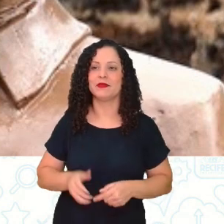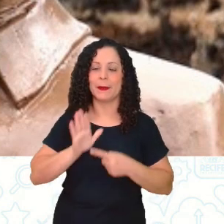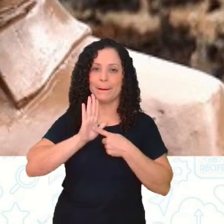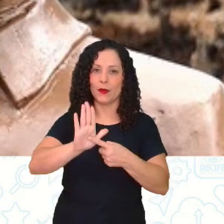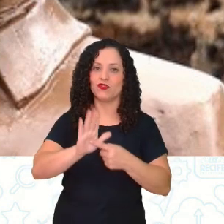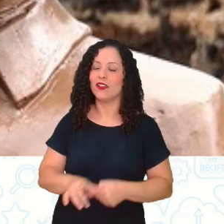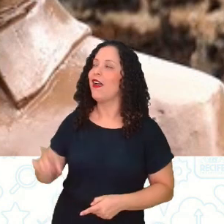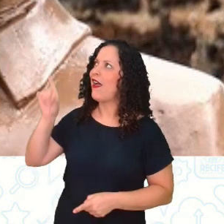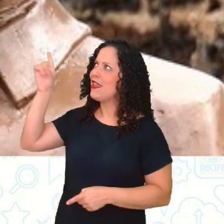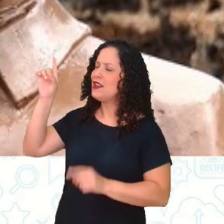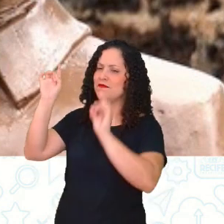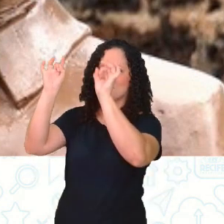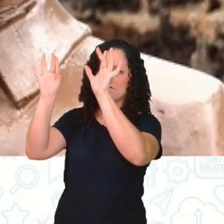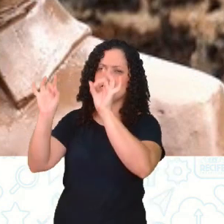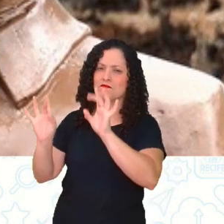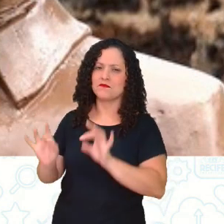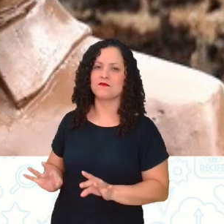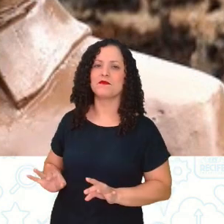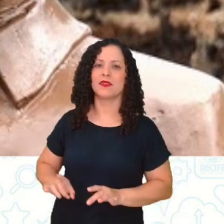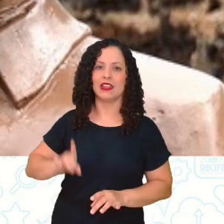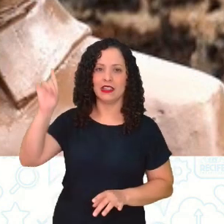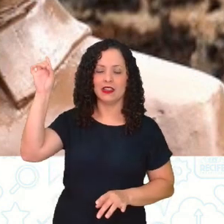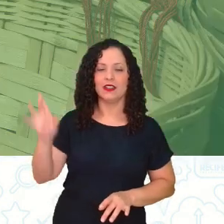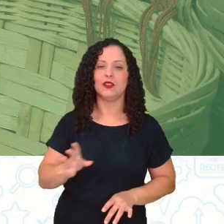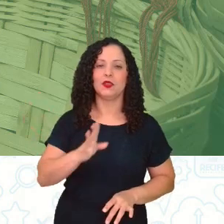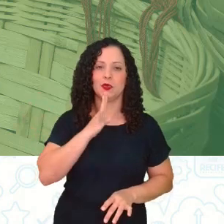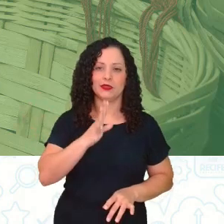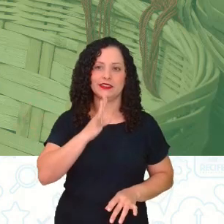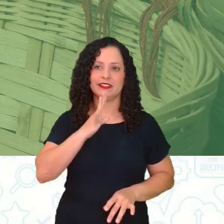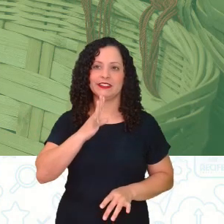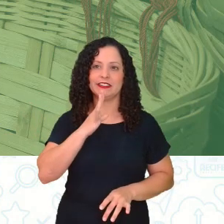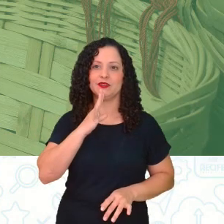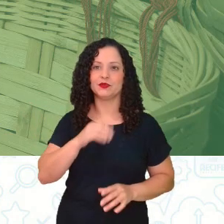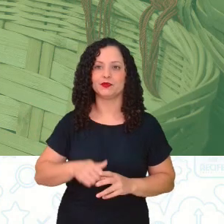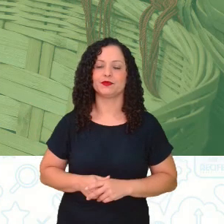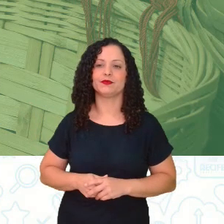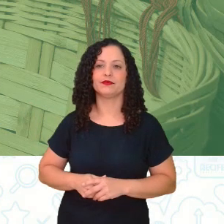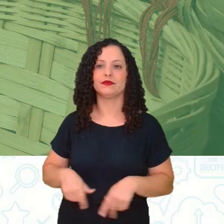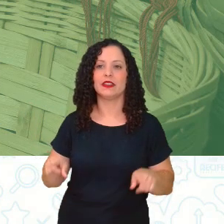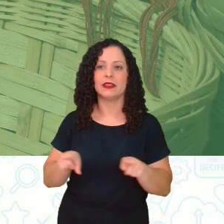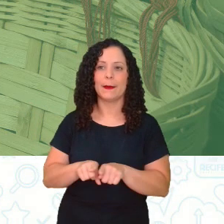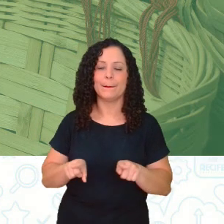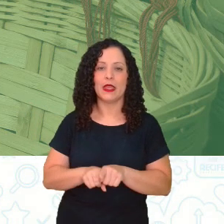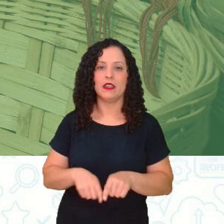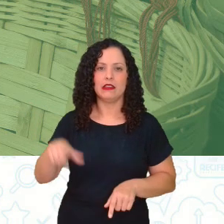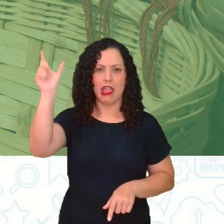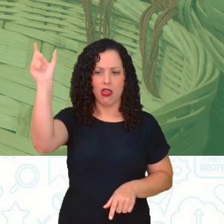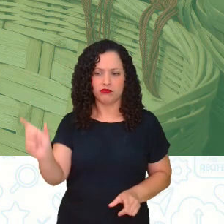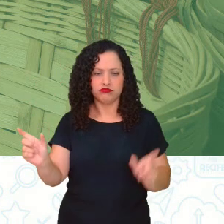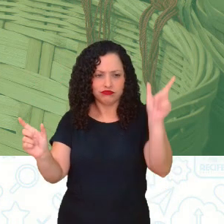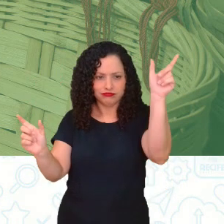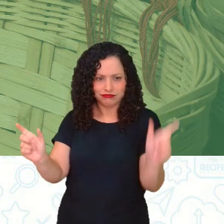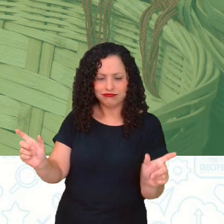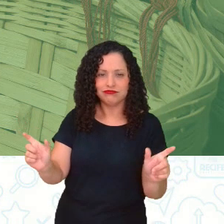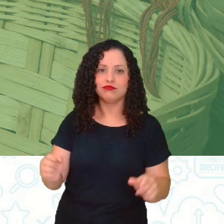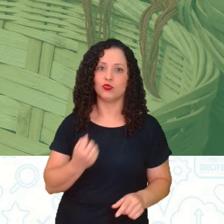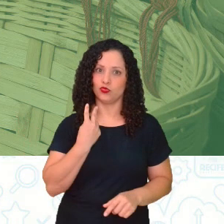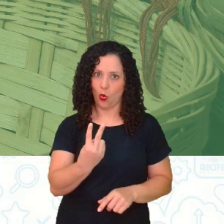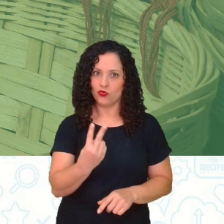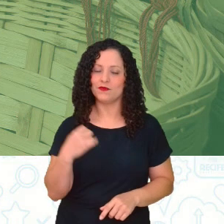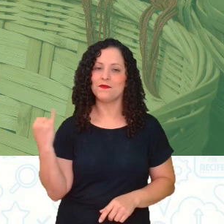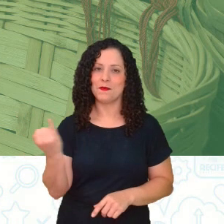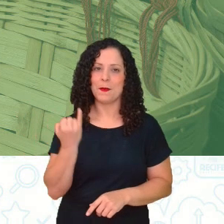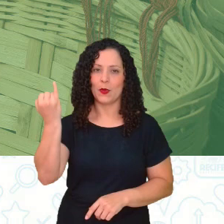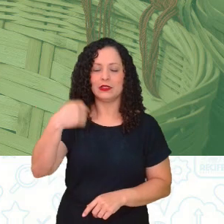esse vaqueiro Raimundo Gomes, conhecido como Cara Preta. Outros dois importantes líderes, né, que a gente